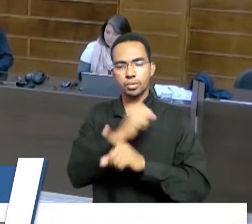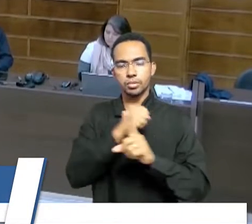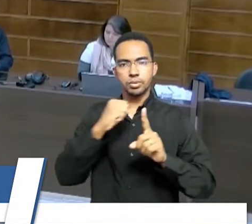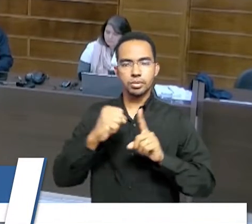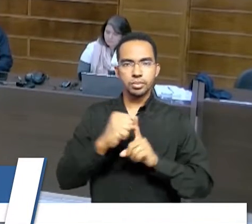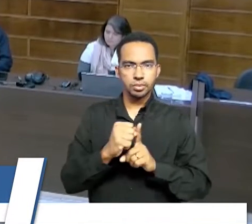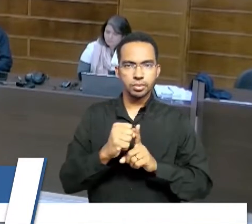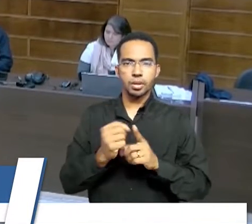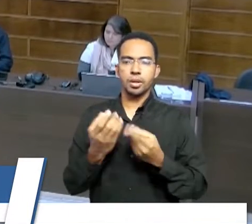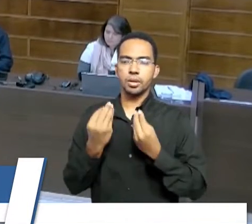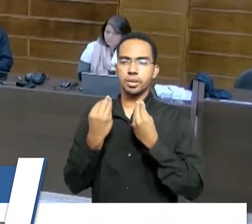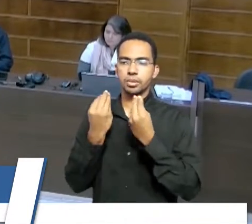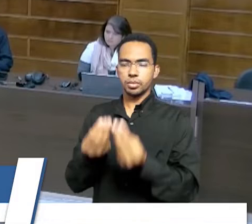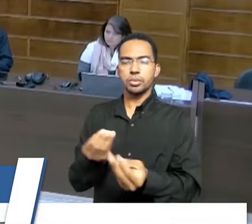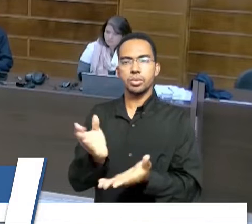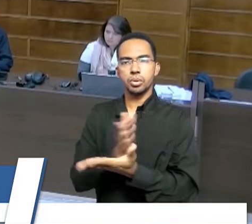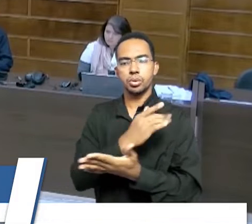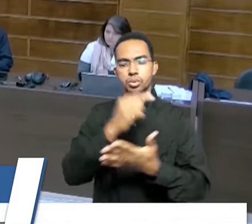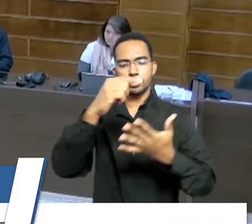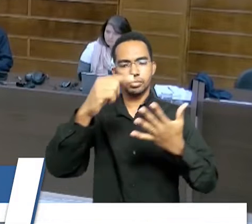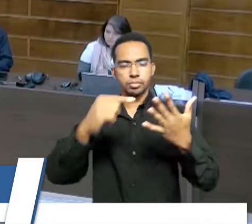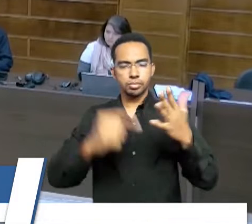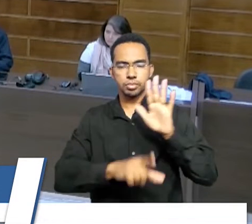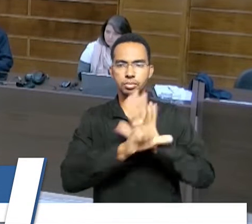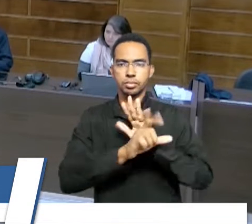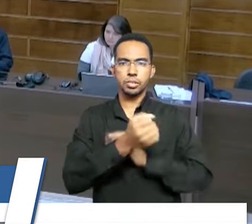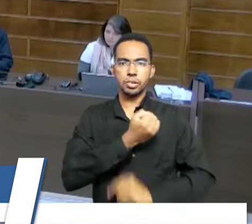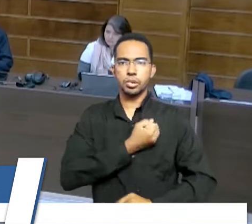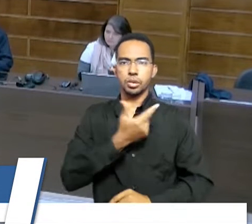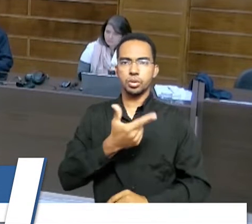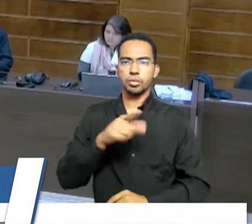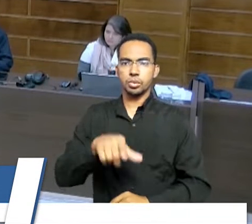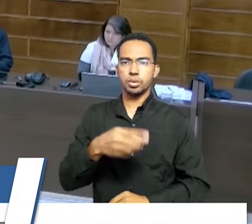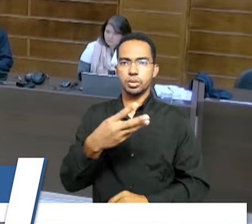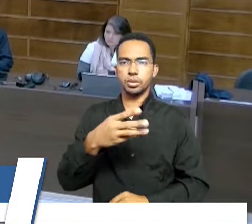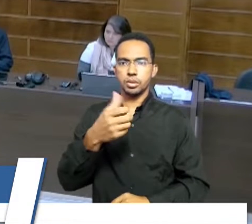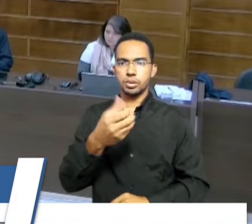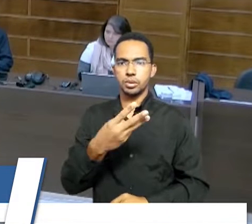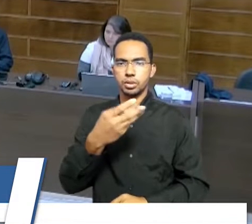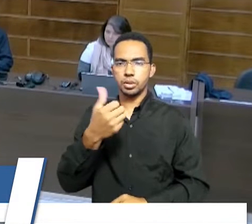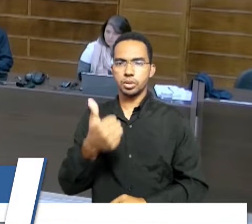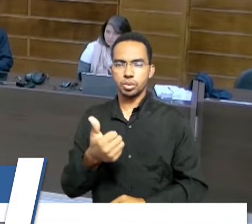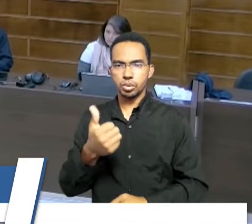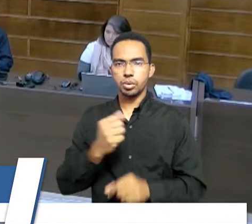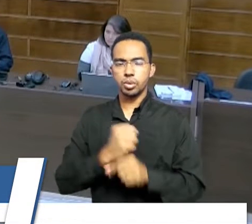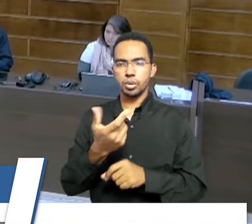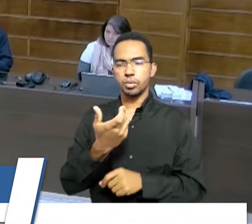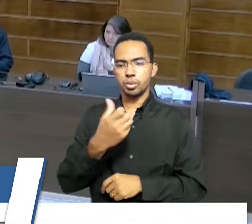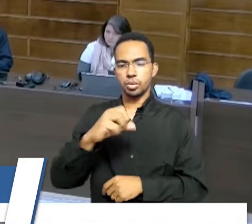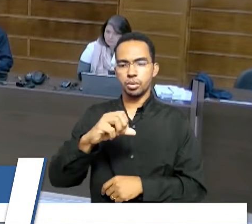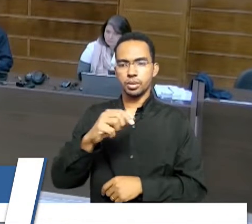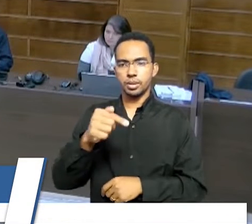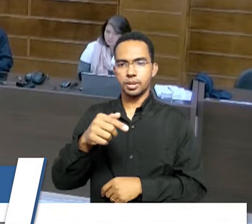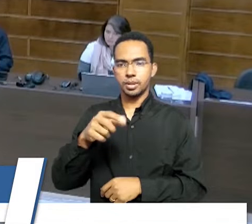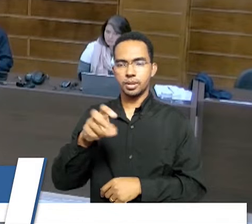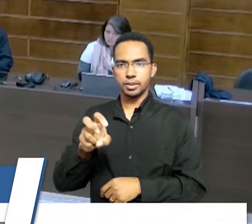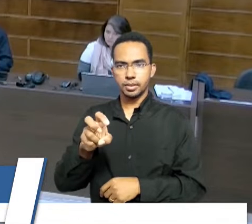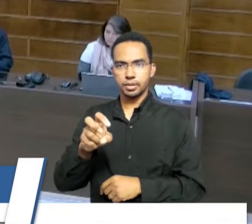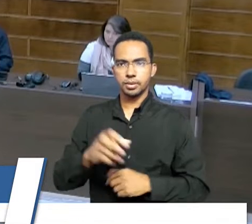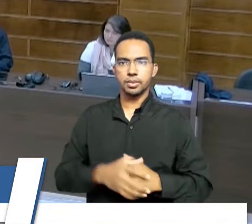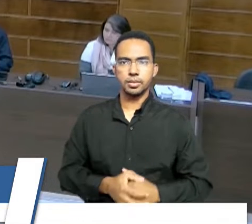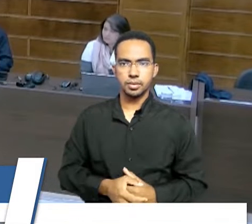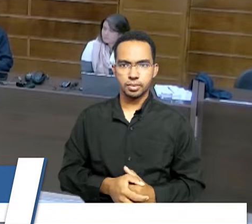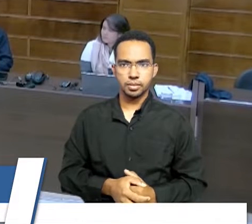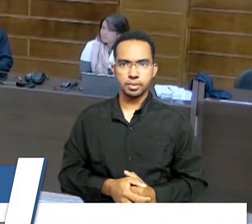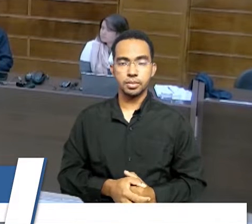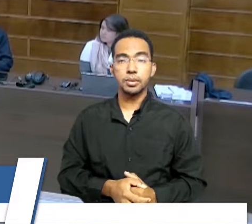todos os requisitos da Lei nº 2.331, de 1975. Quanto ao